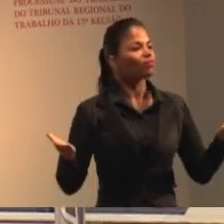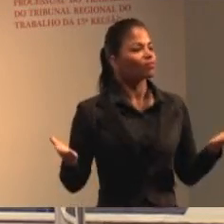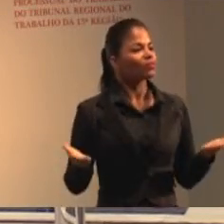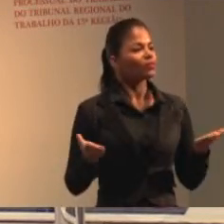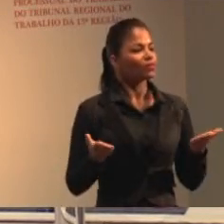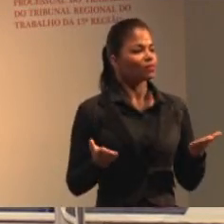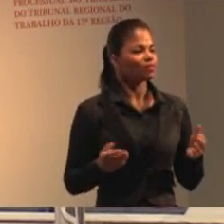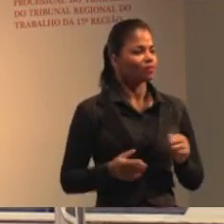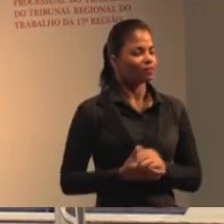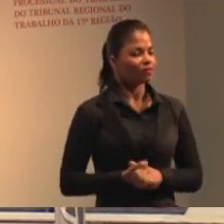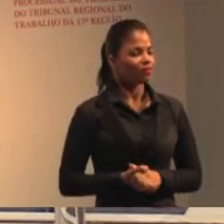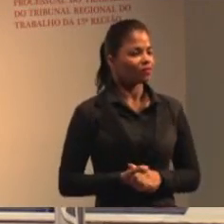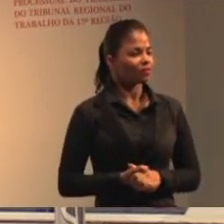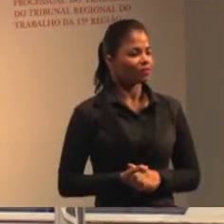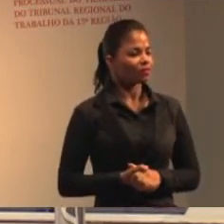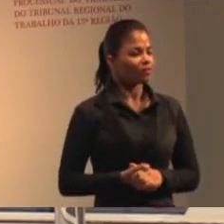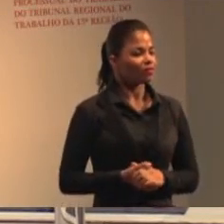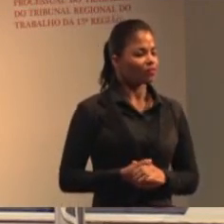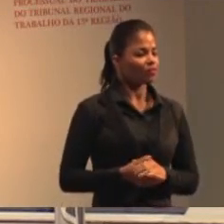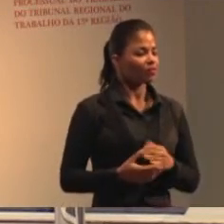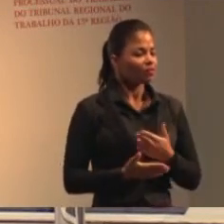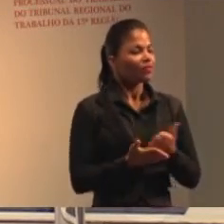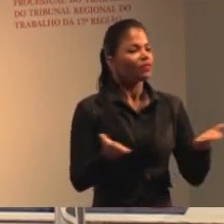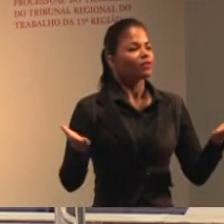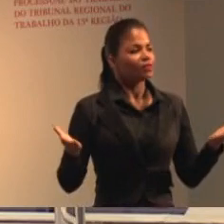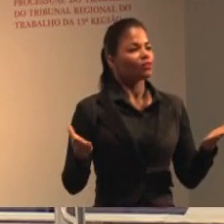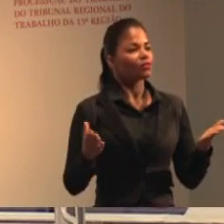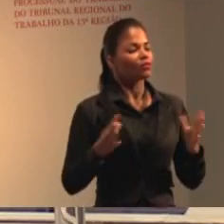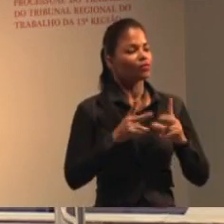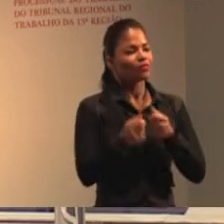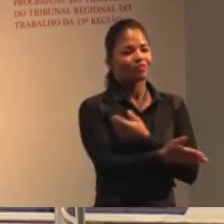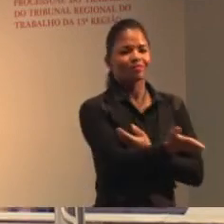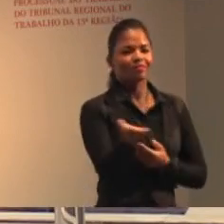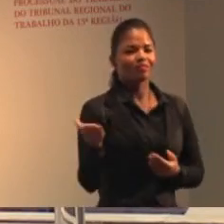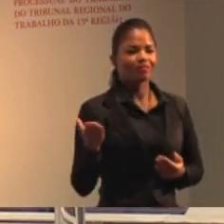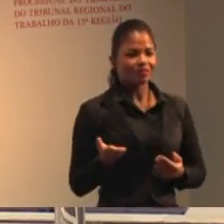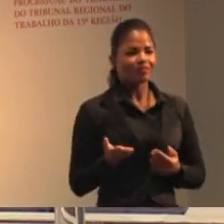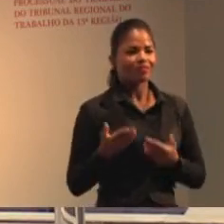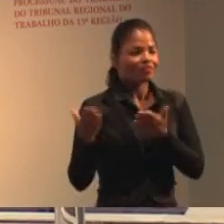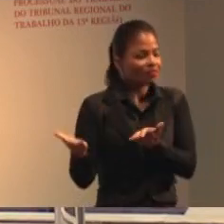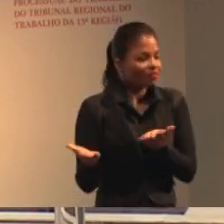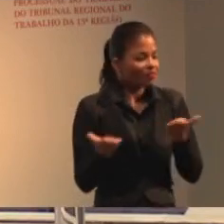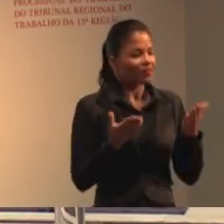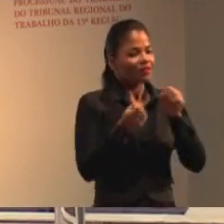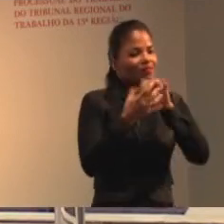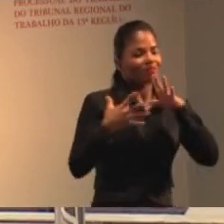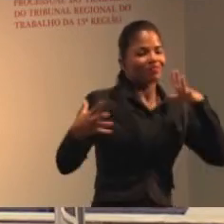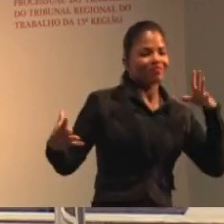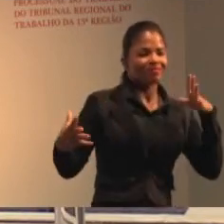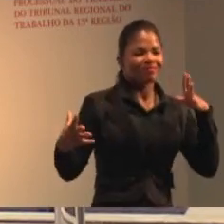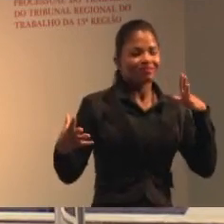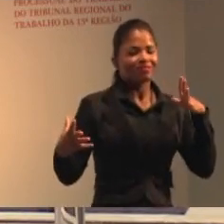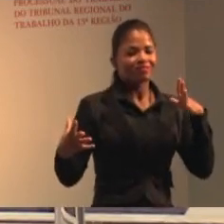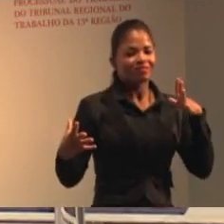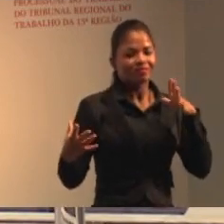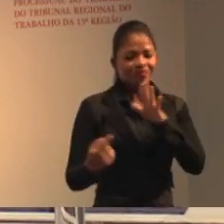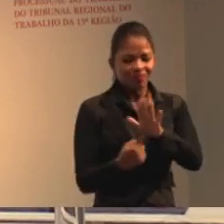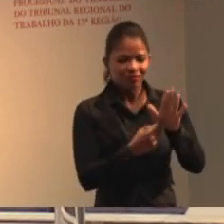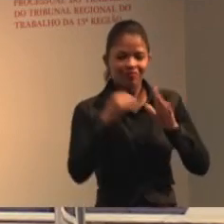todos os presentes. É a presença de todos vocês que traz brilho e indica